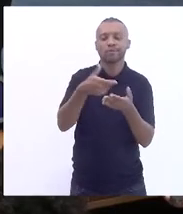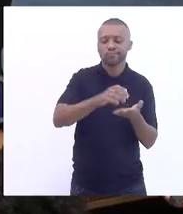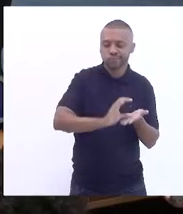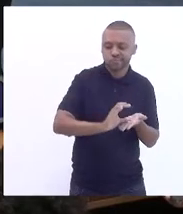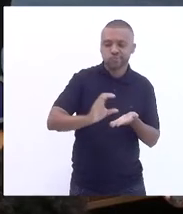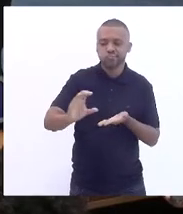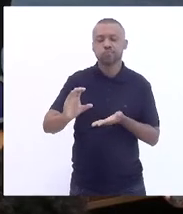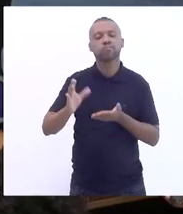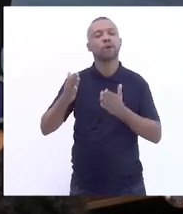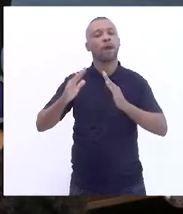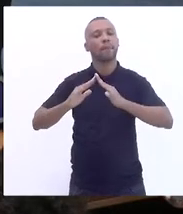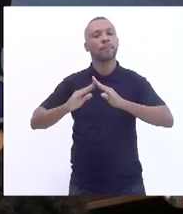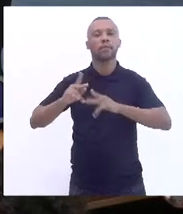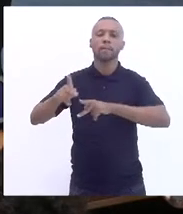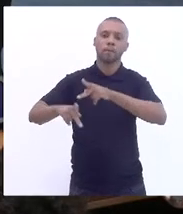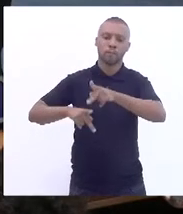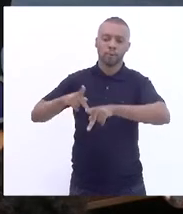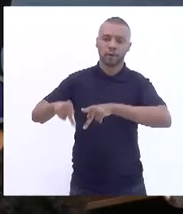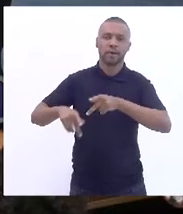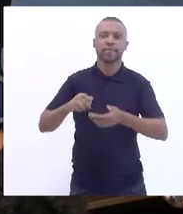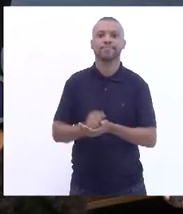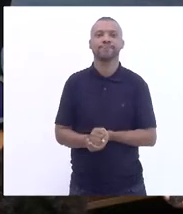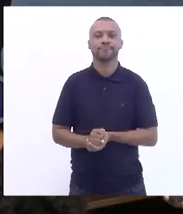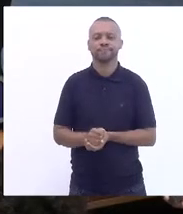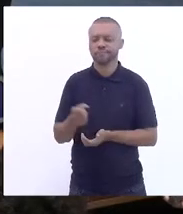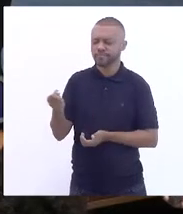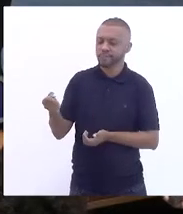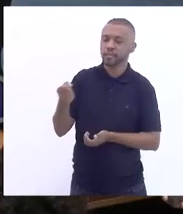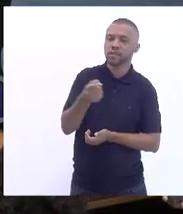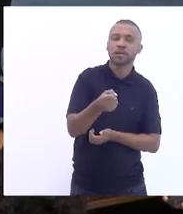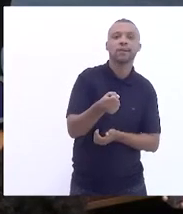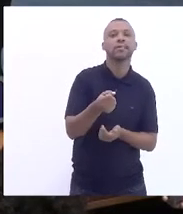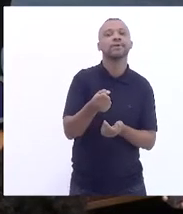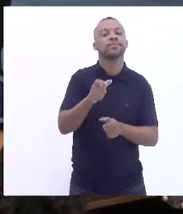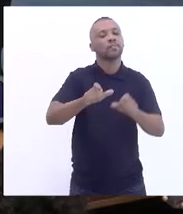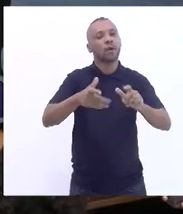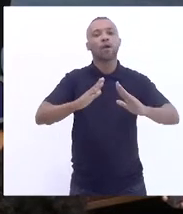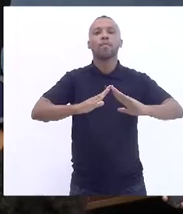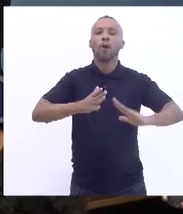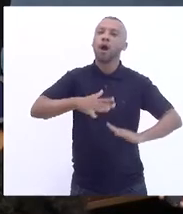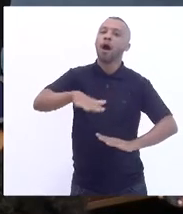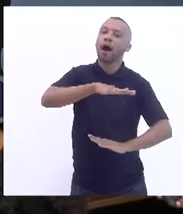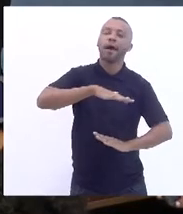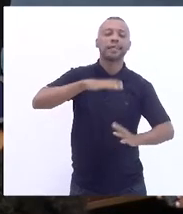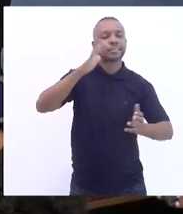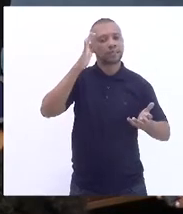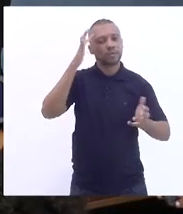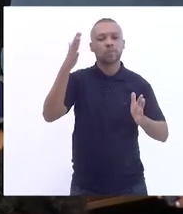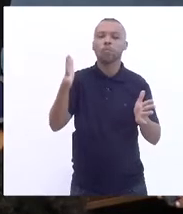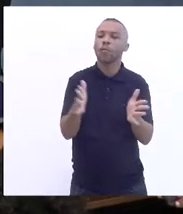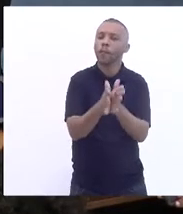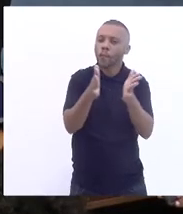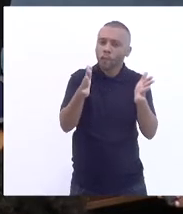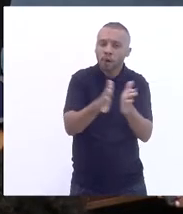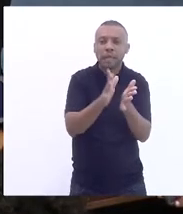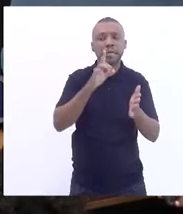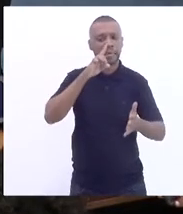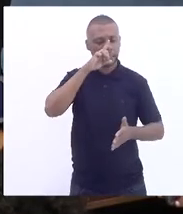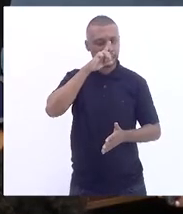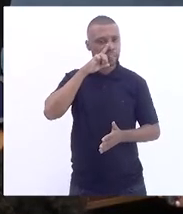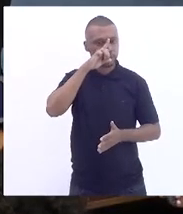popular para a realocação das moradias que estão em o pão de risco